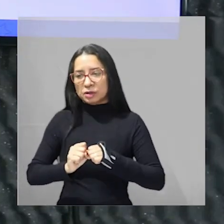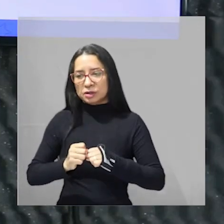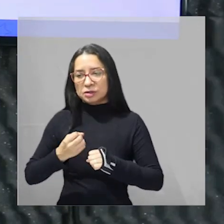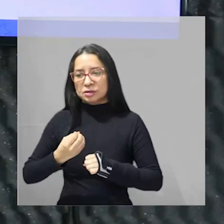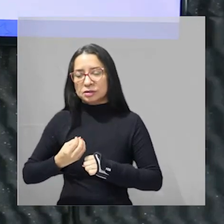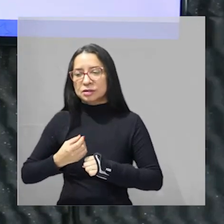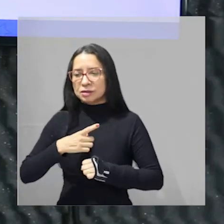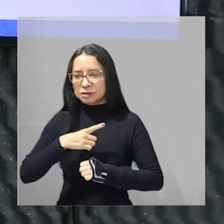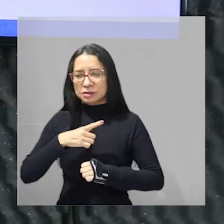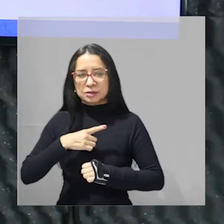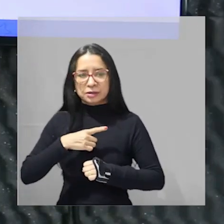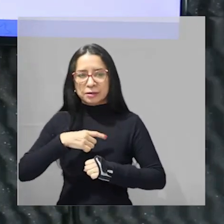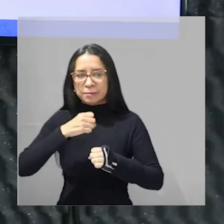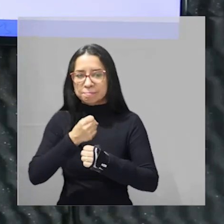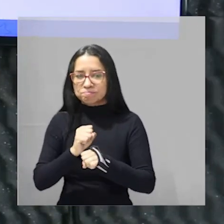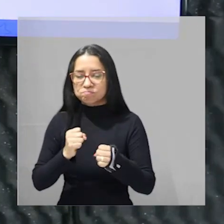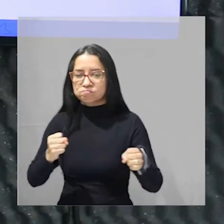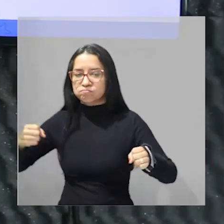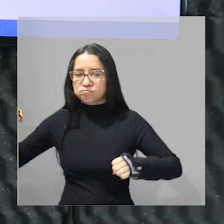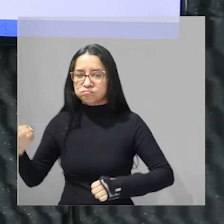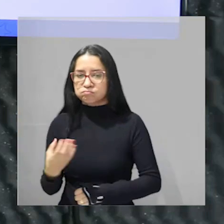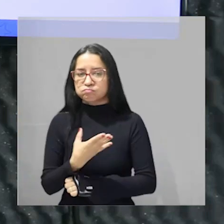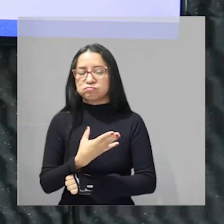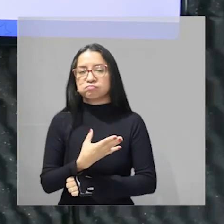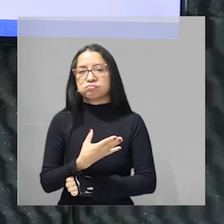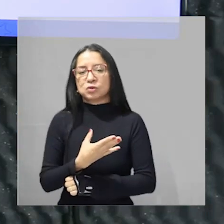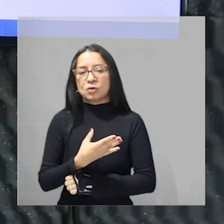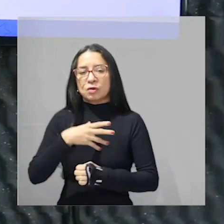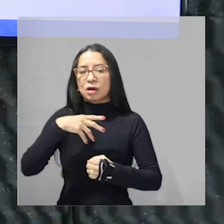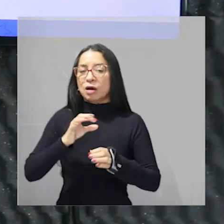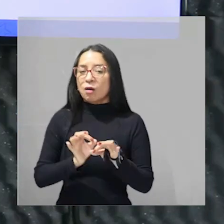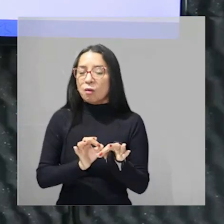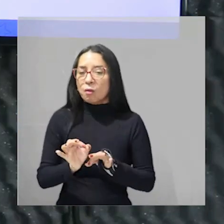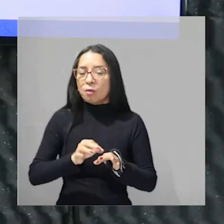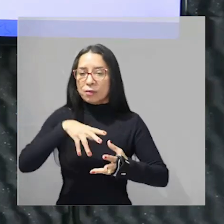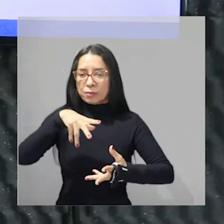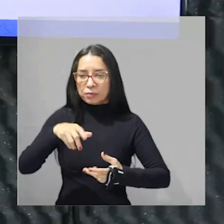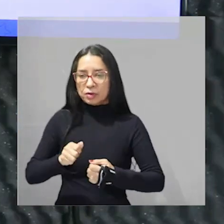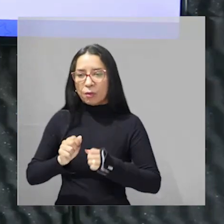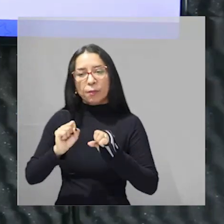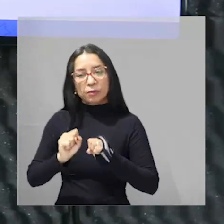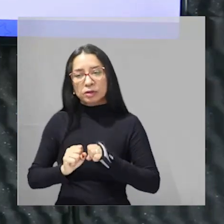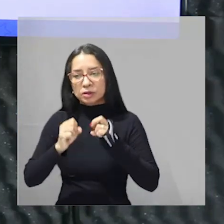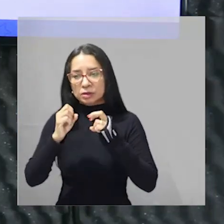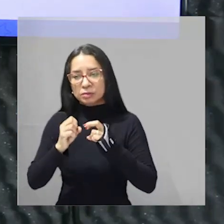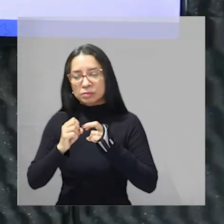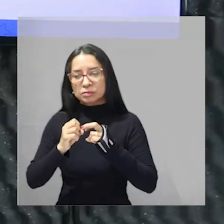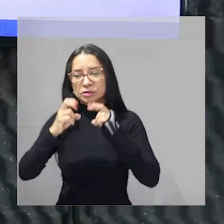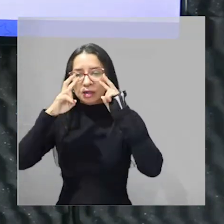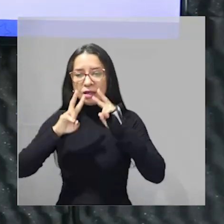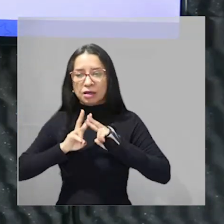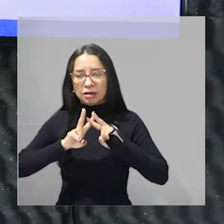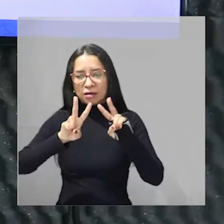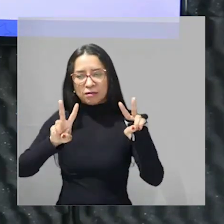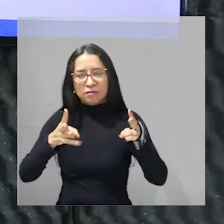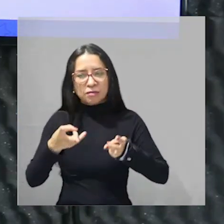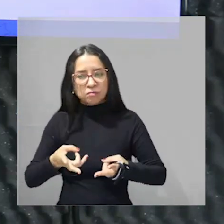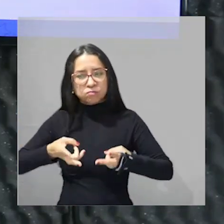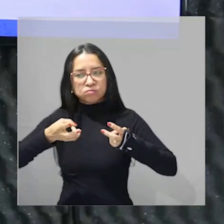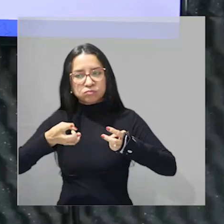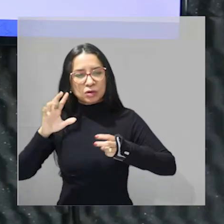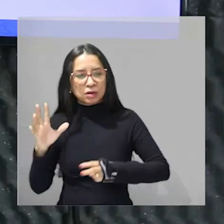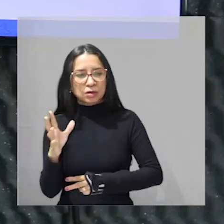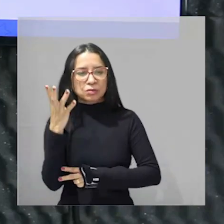de qualquer parte da Terra no exato momento em que estão ocorrendo. Veja, galera, tá? Globalização,